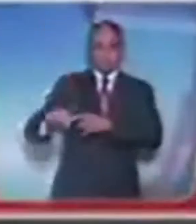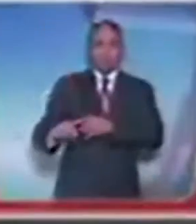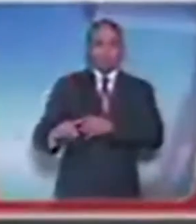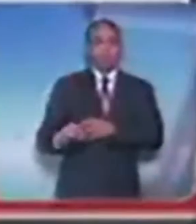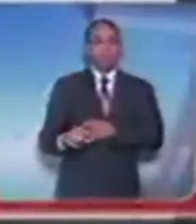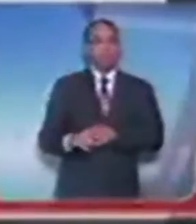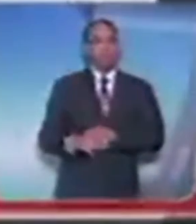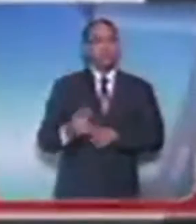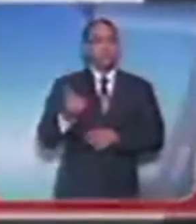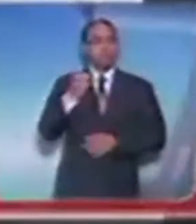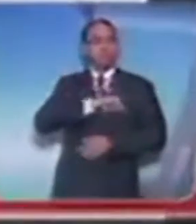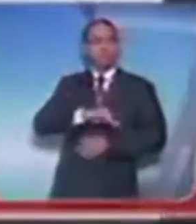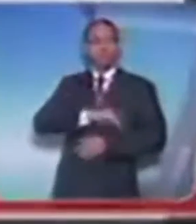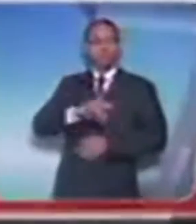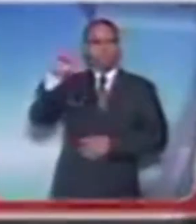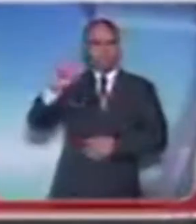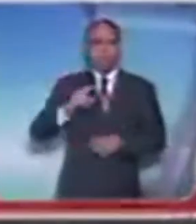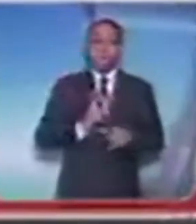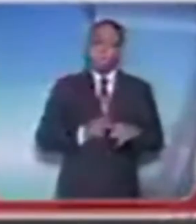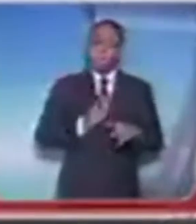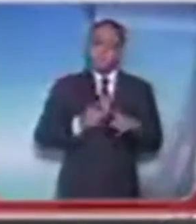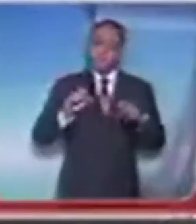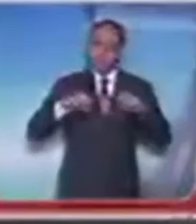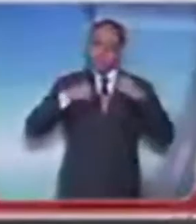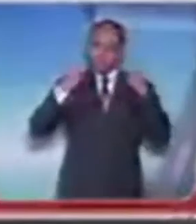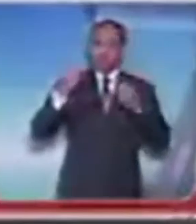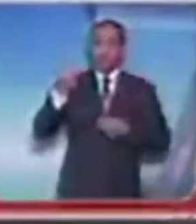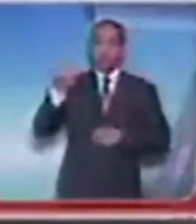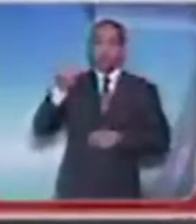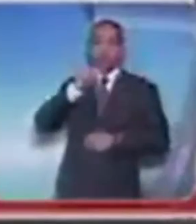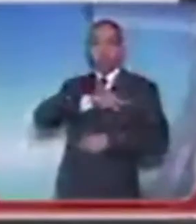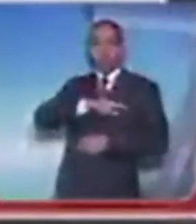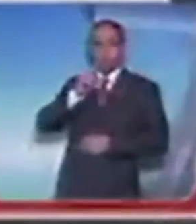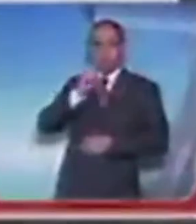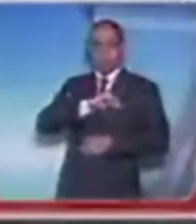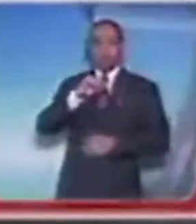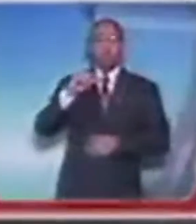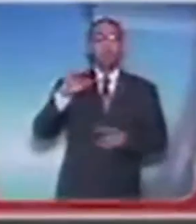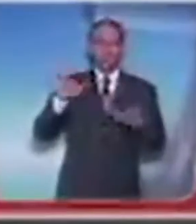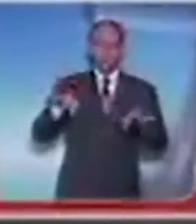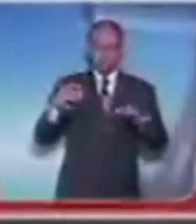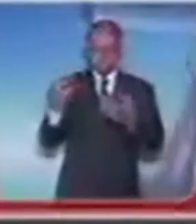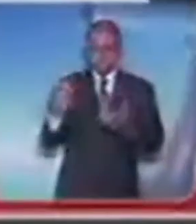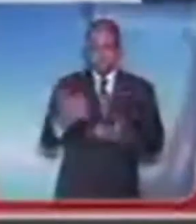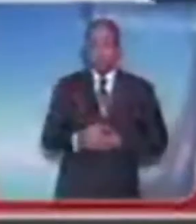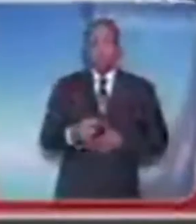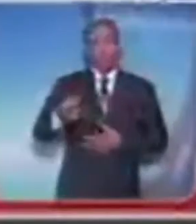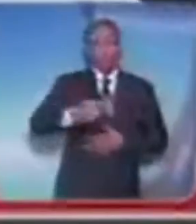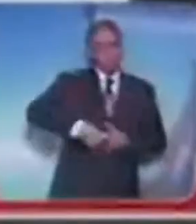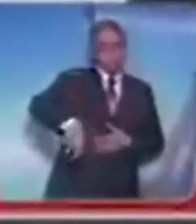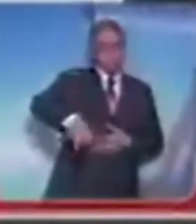que os trabalhadores ganham. Porque na medida em que nós reduzimos o que os trabalhadores no Brasil ganham, eu queria concluir com isso, senhor presidente. Nós